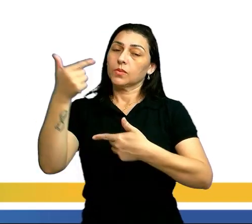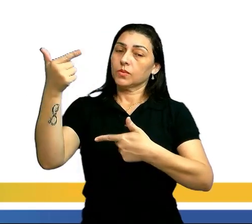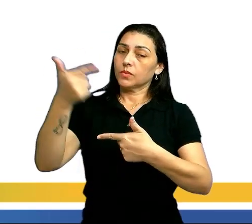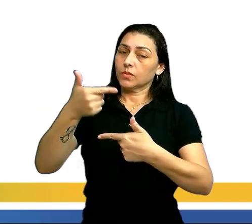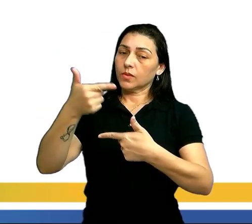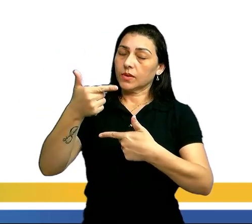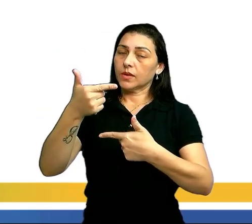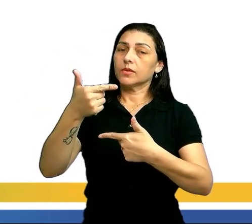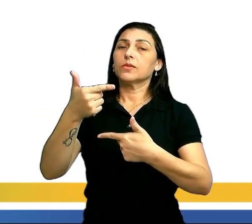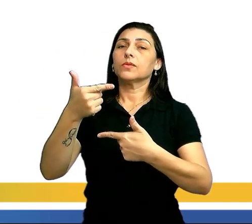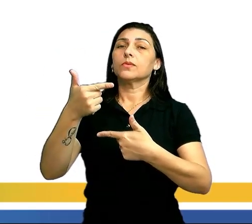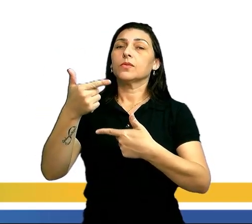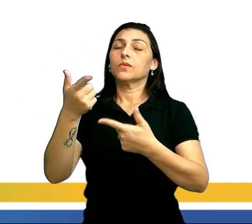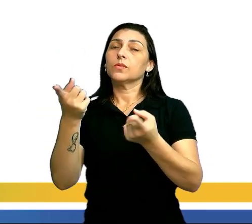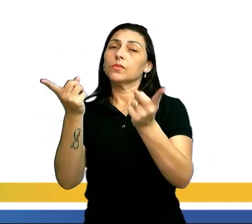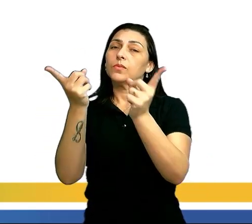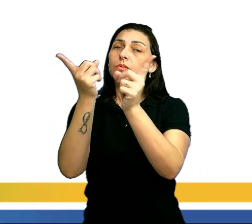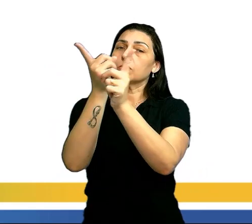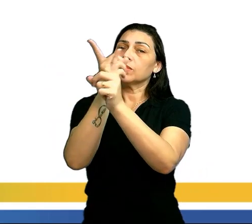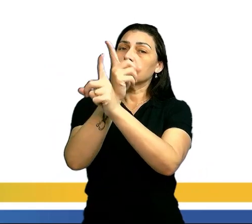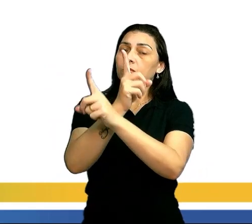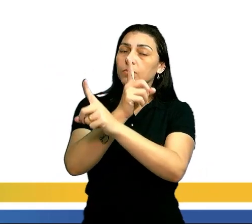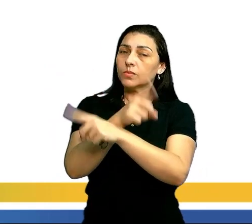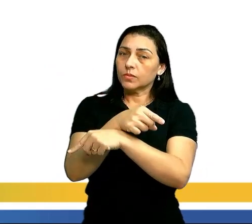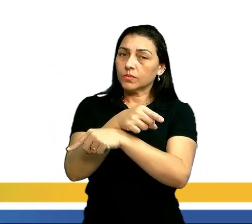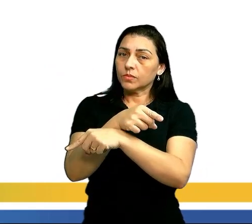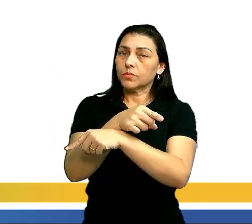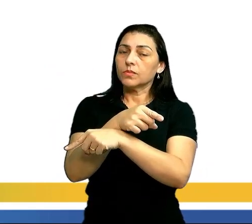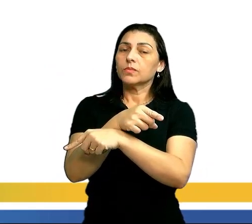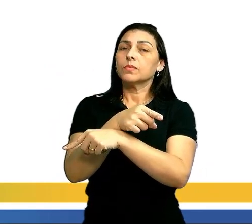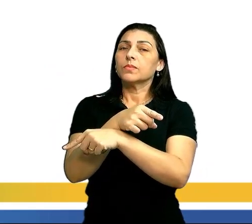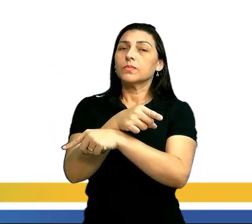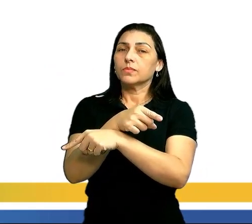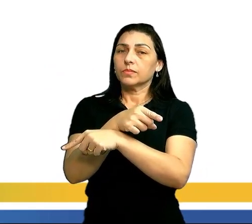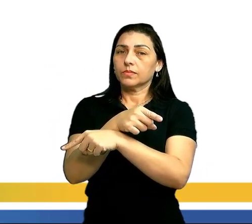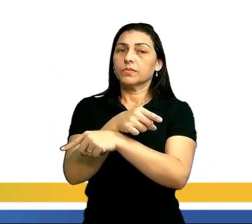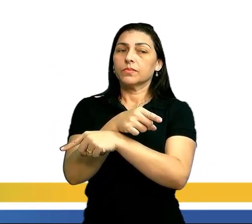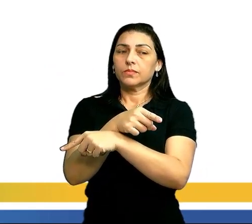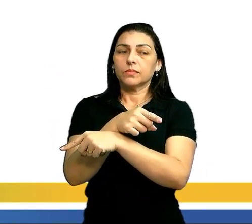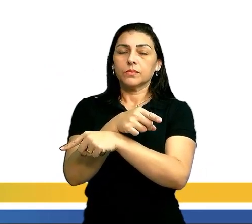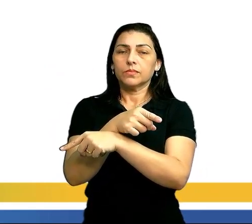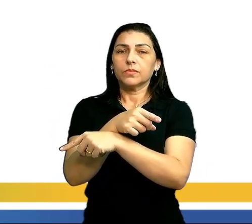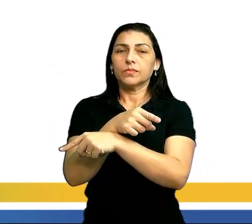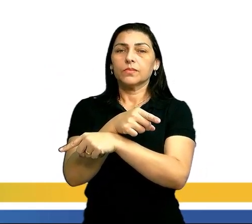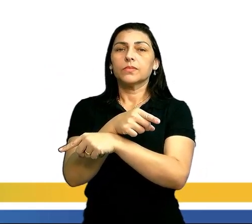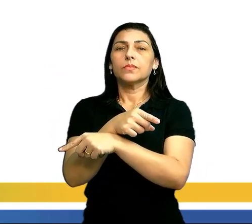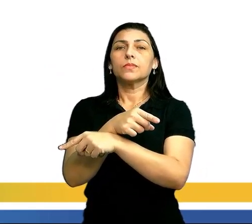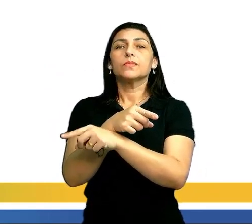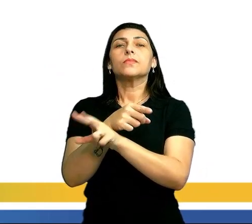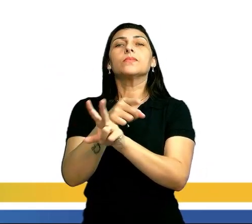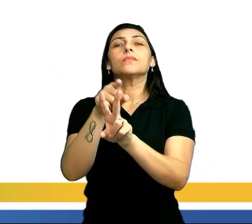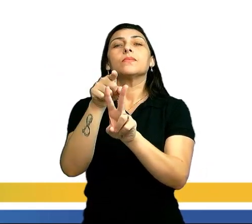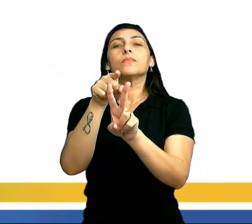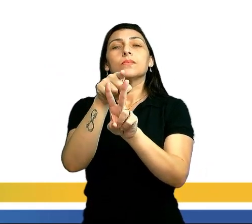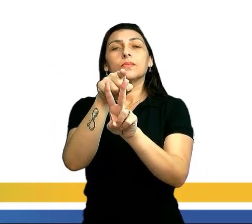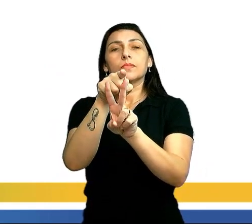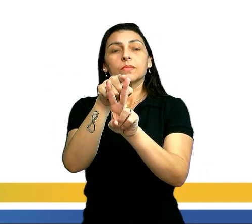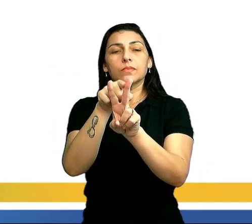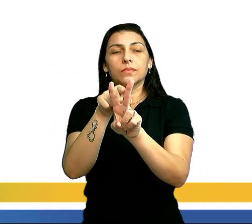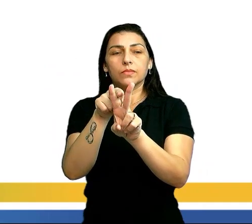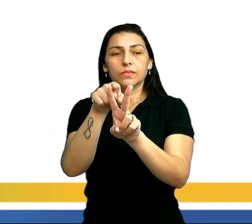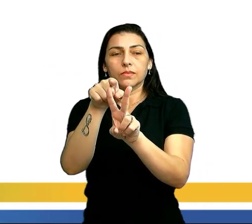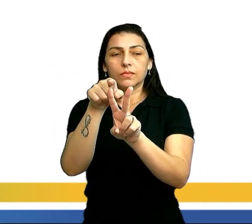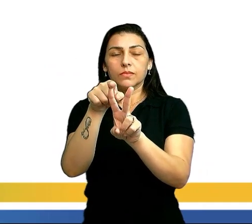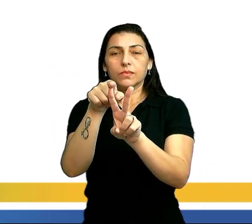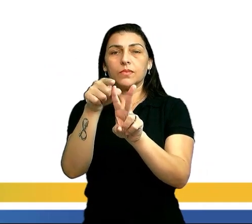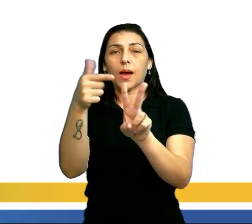esse x, eu vou passar para o outro lado e vai virar uma radiciação. Estava a potência, o 2.